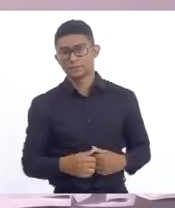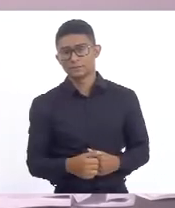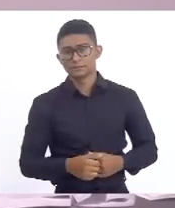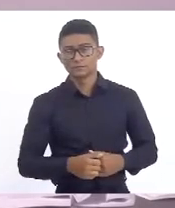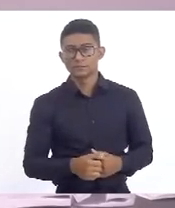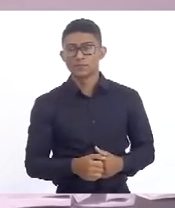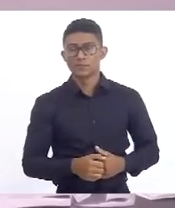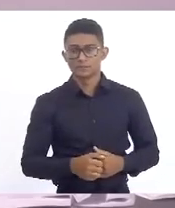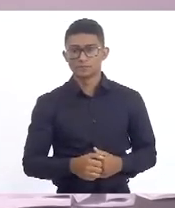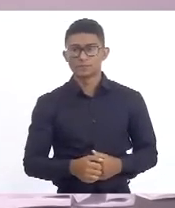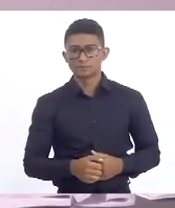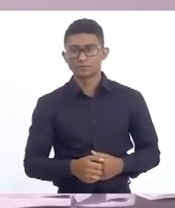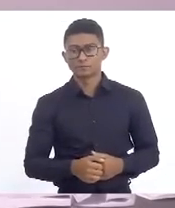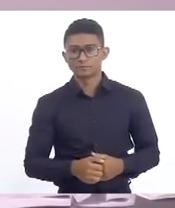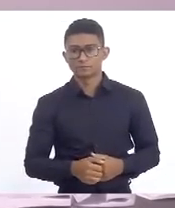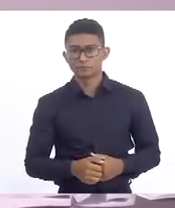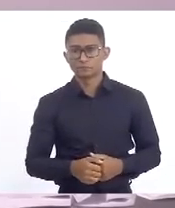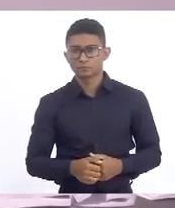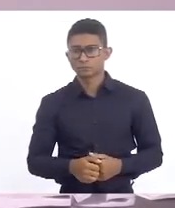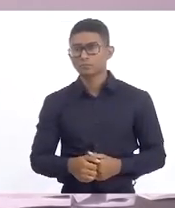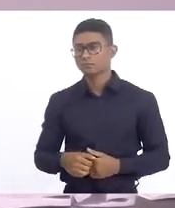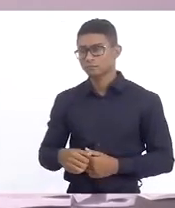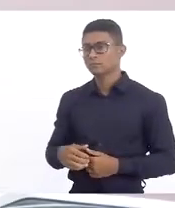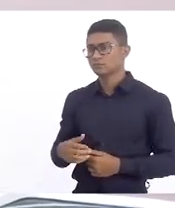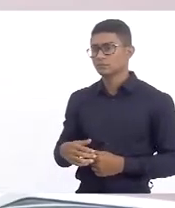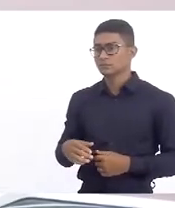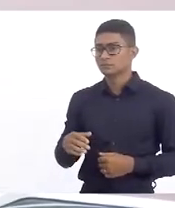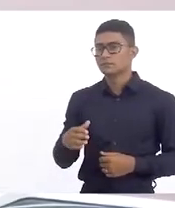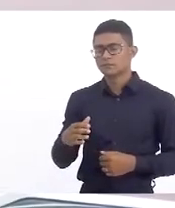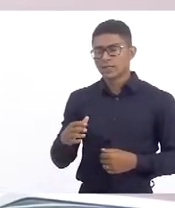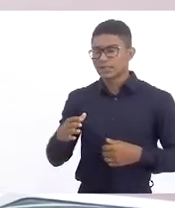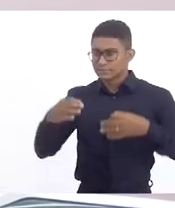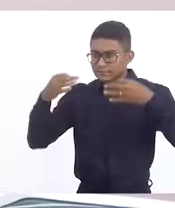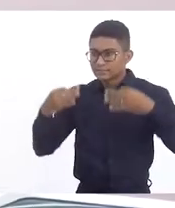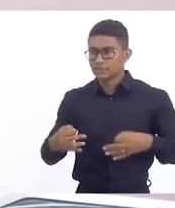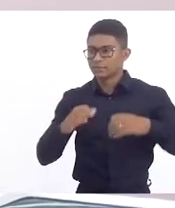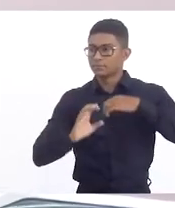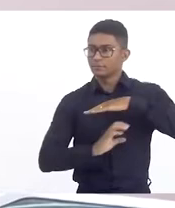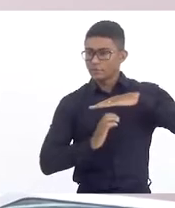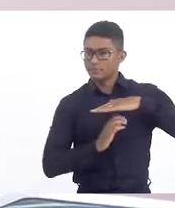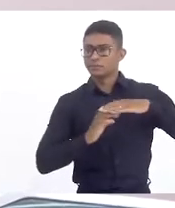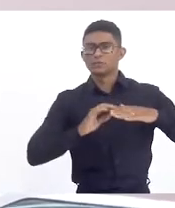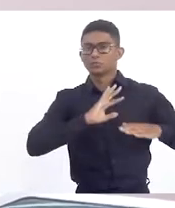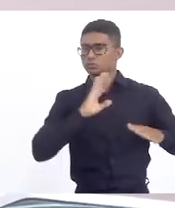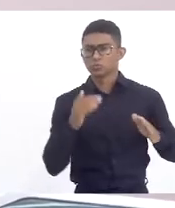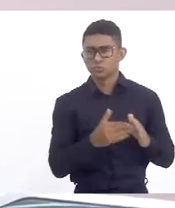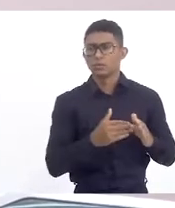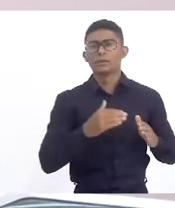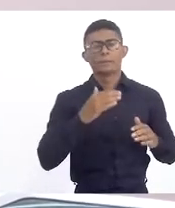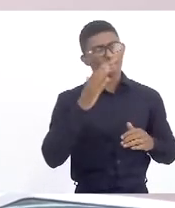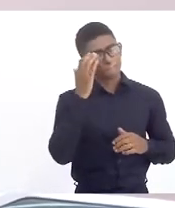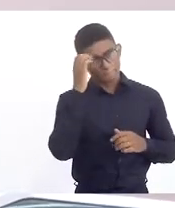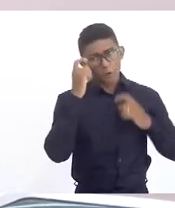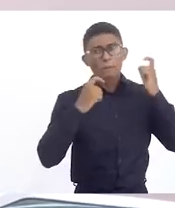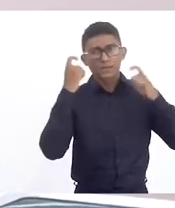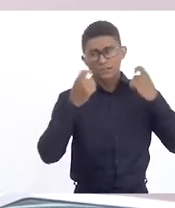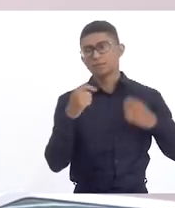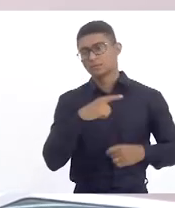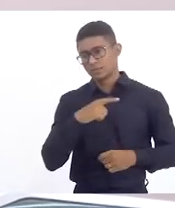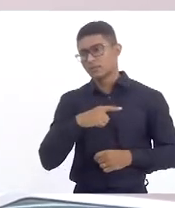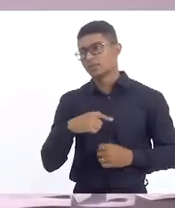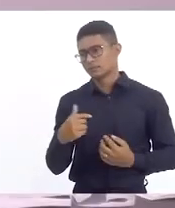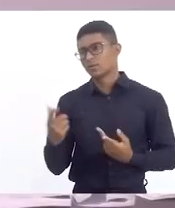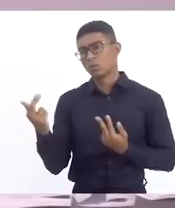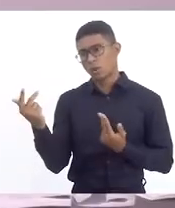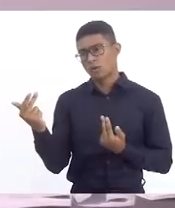Janeiro como um todo. Deputado, tenho certeza que a CEDAE também tem isso. Todo o empenho do corpo técnico da companhia sempre foi isso. Olha só, Humberto,